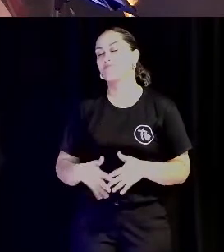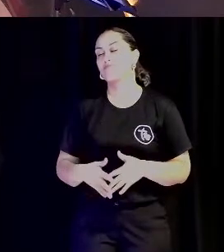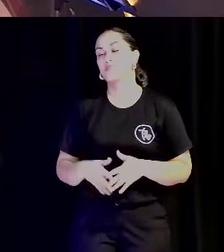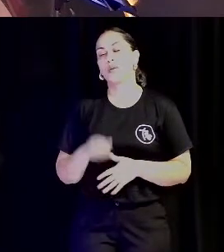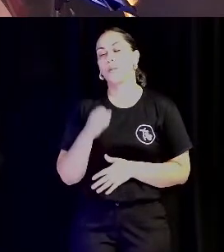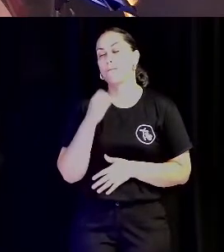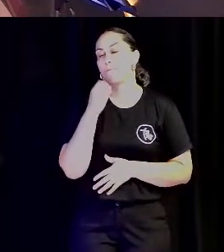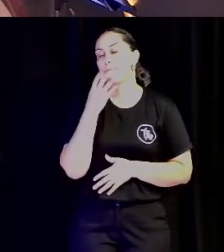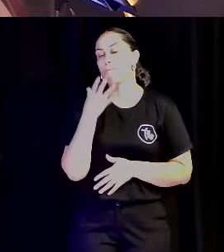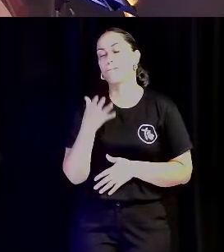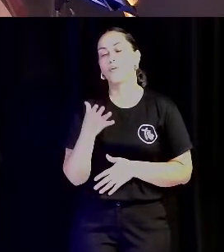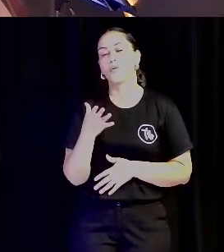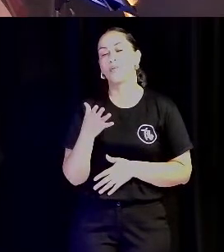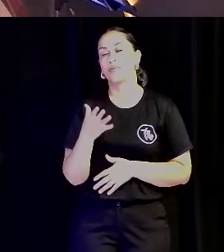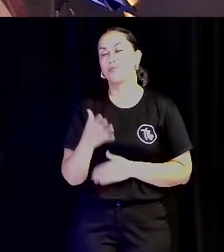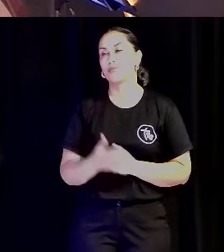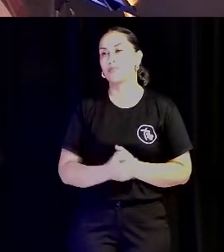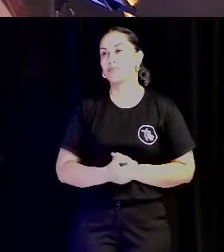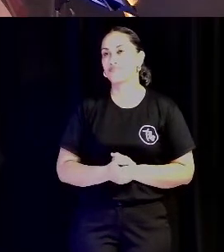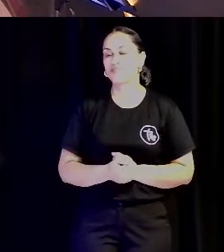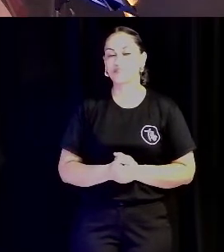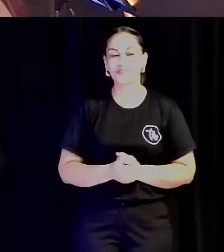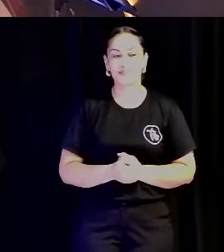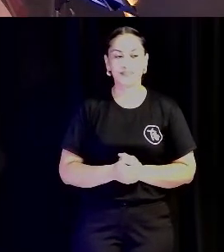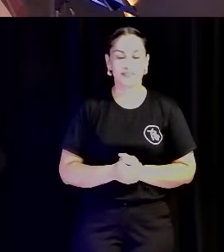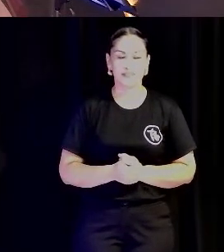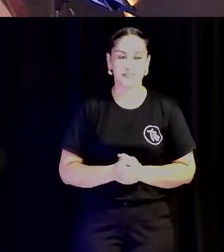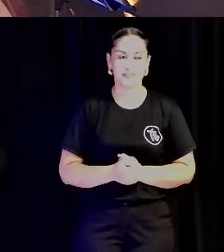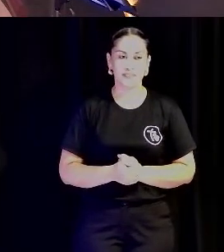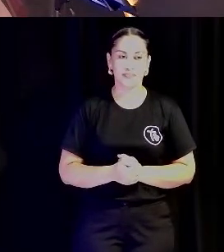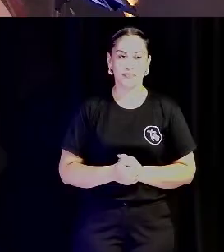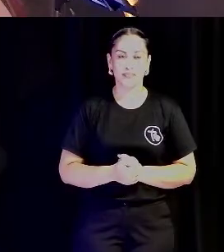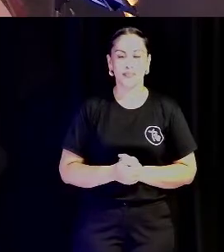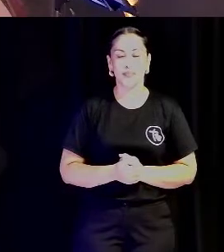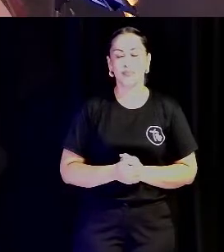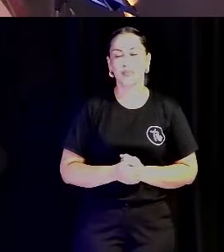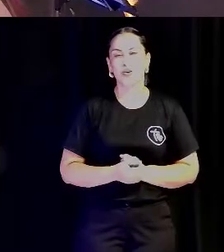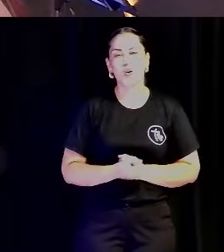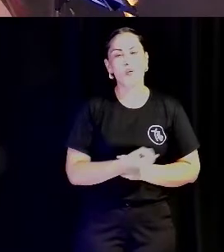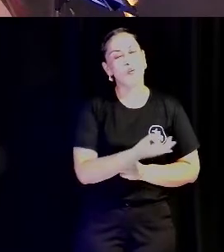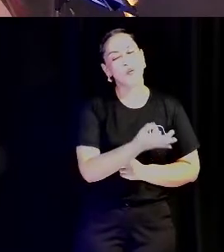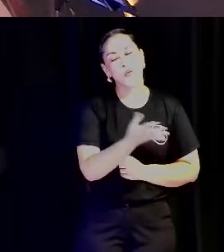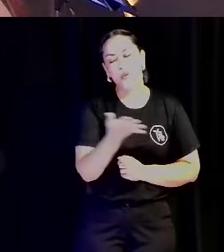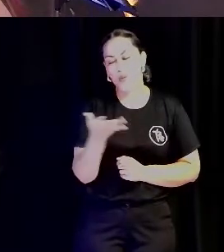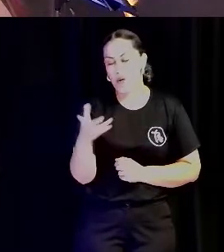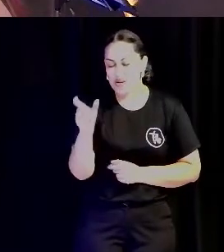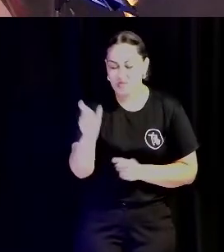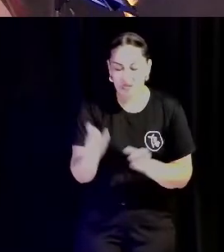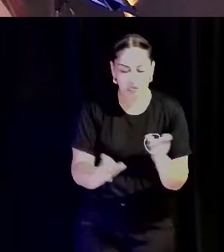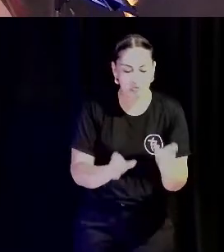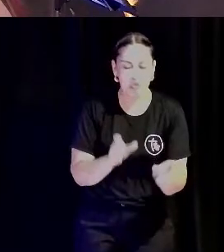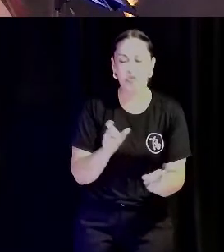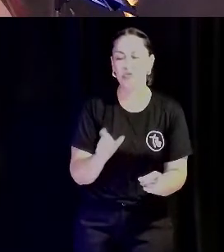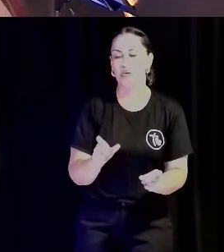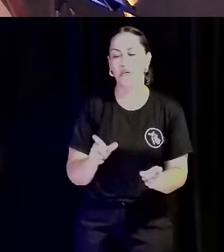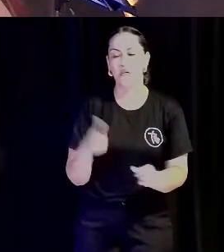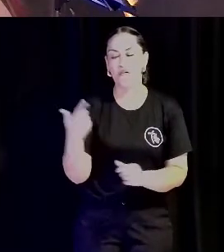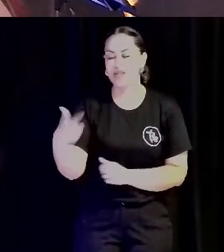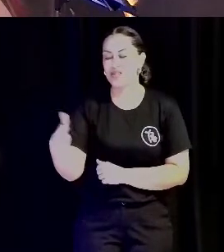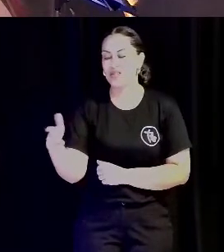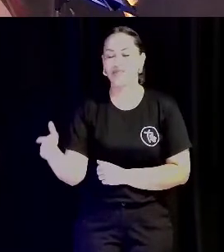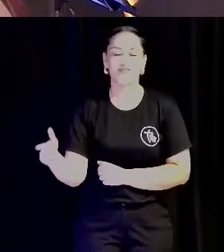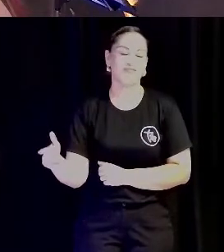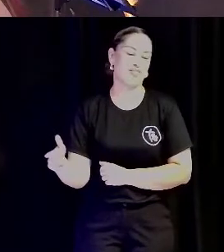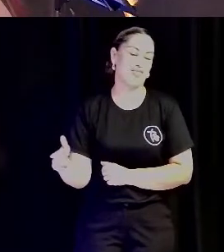pertinho da geladeira, pertinho do filtro. Quantos, não poucos, caminham quilômetros, quilômetros e mais